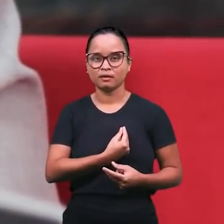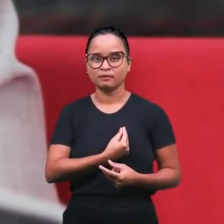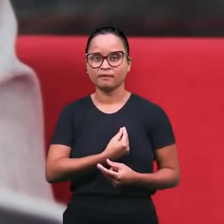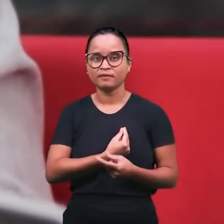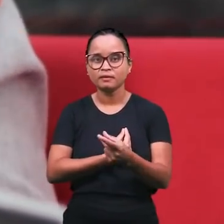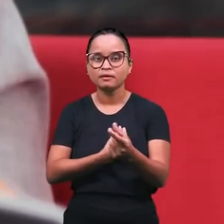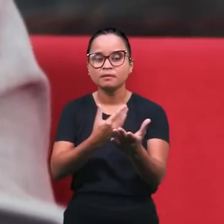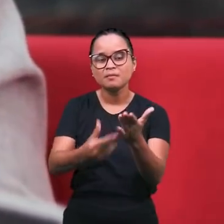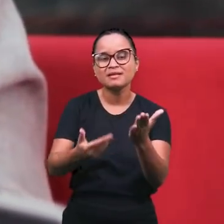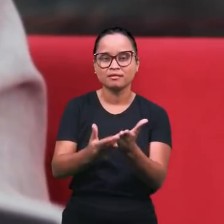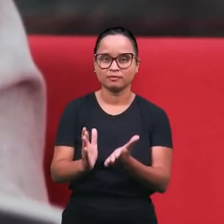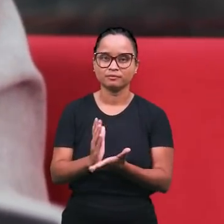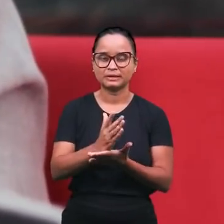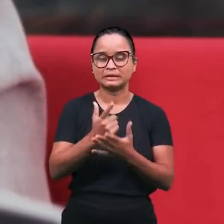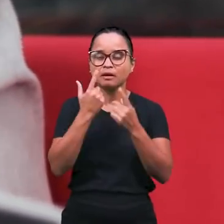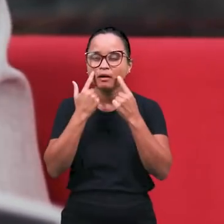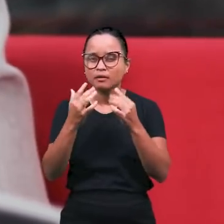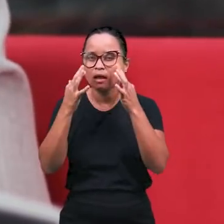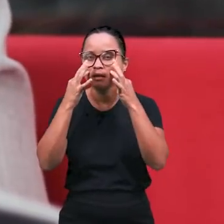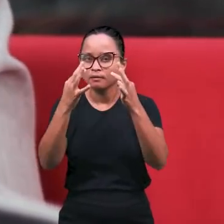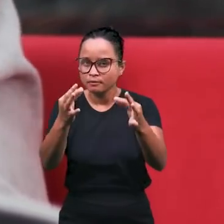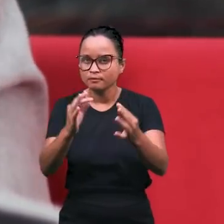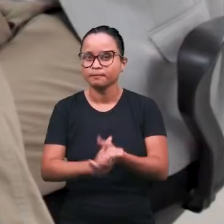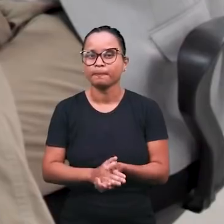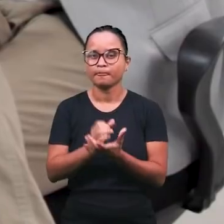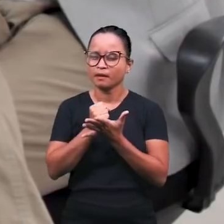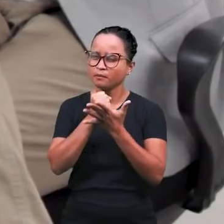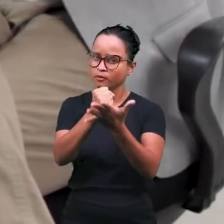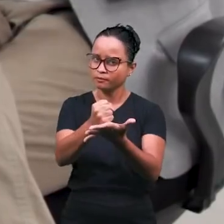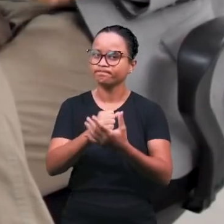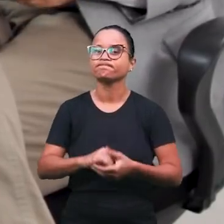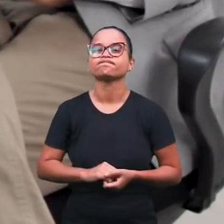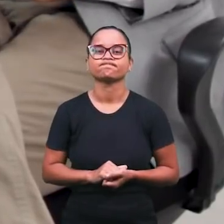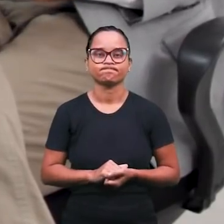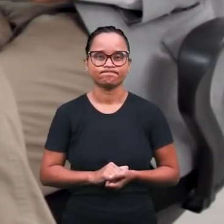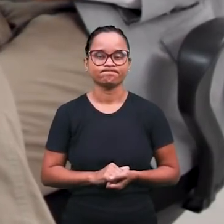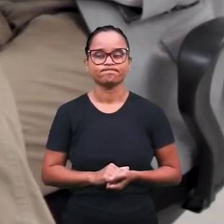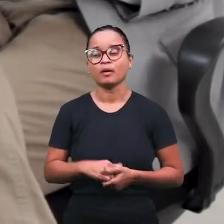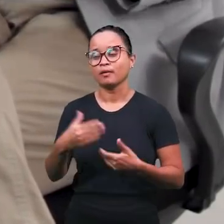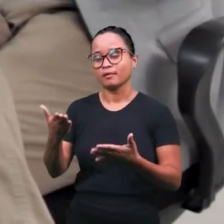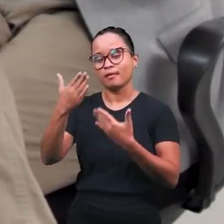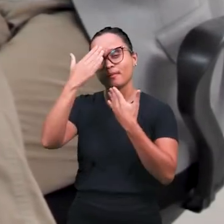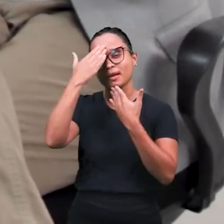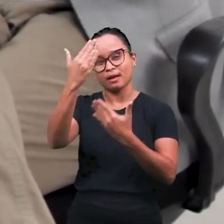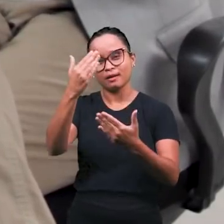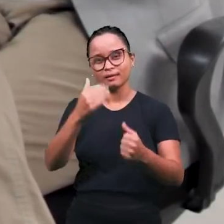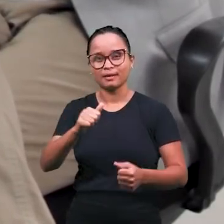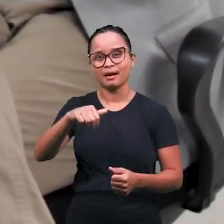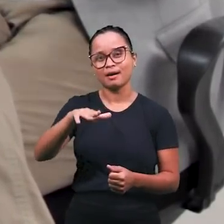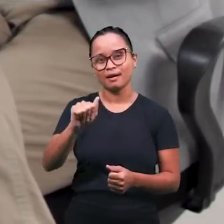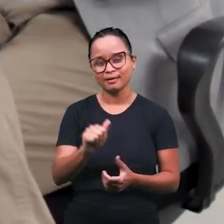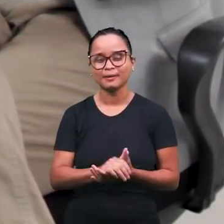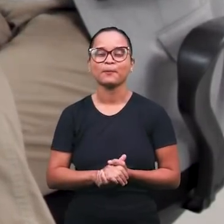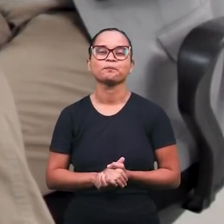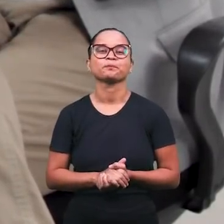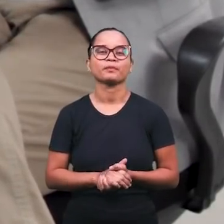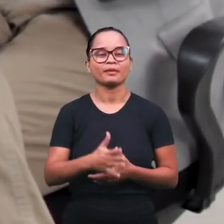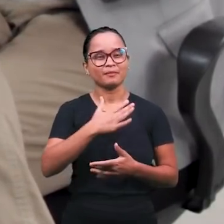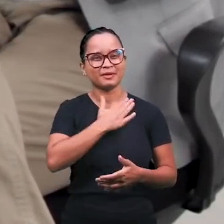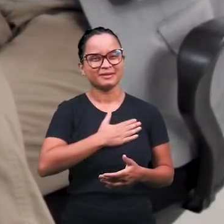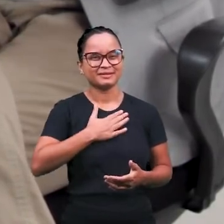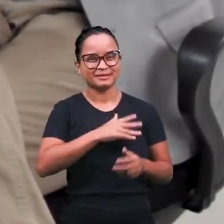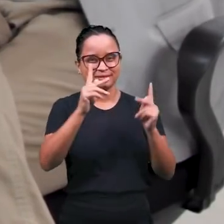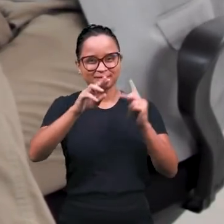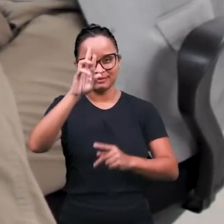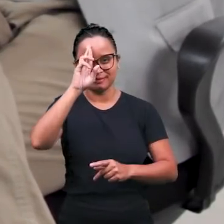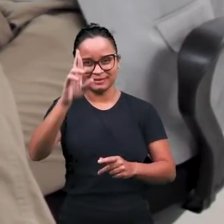está fazendo isso justamente para um alerta, né? É um momento para ajudar. Mana, muito obrigado. Nada, obrigada a vocês. Um